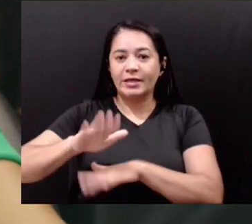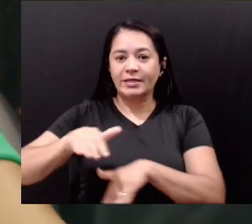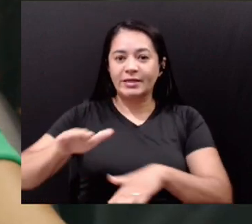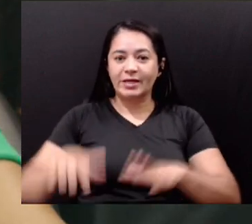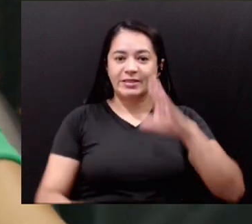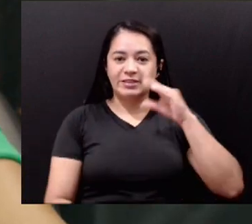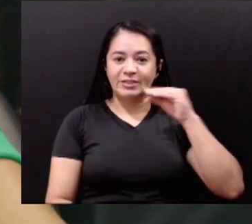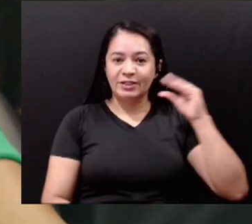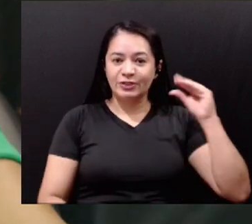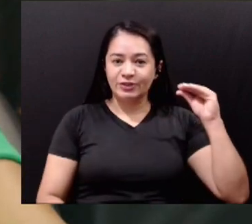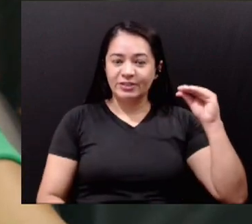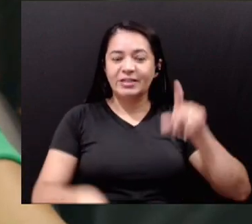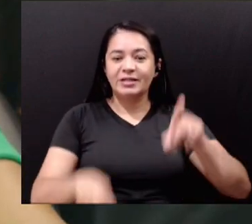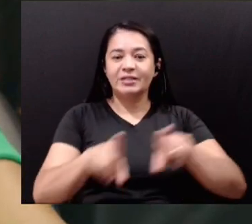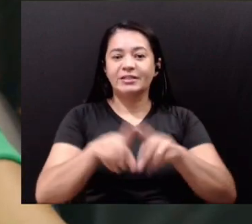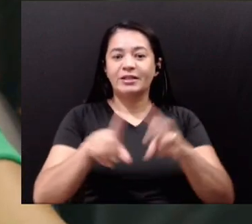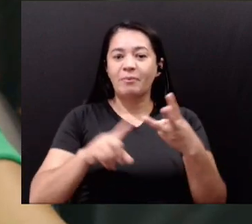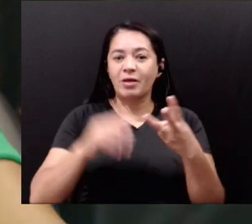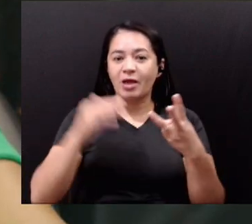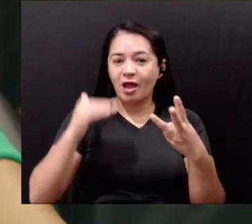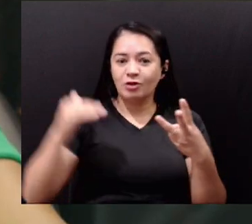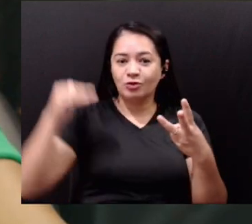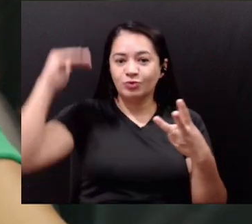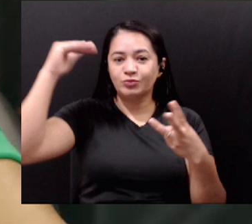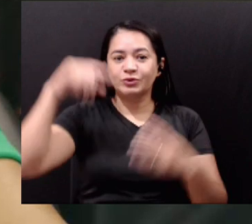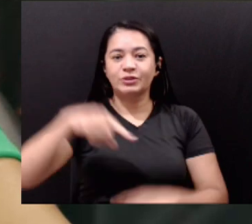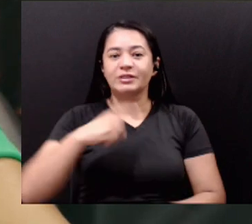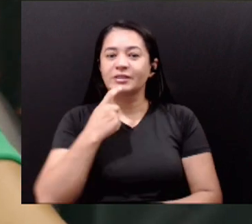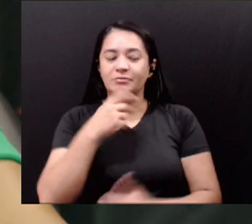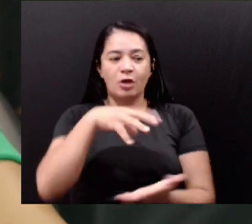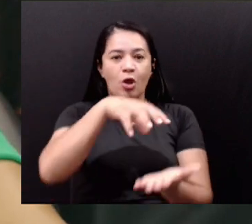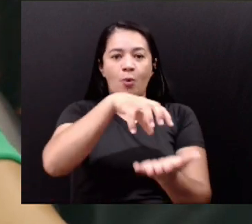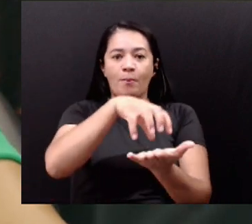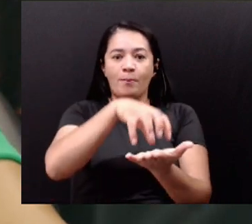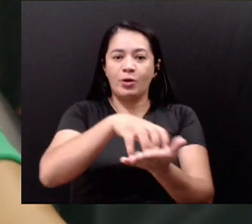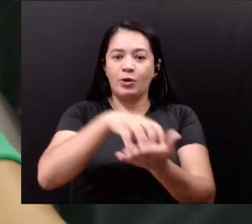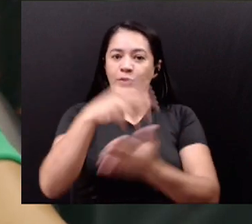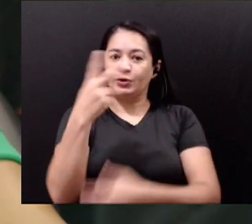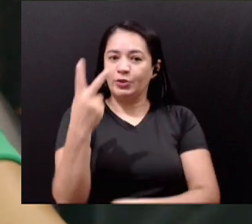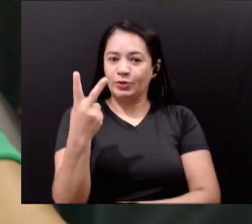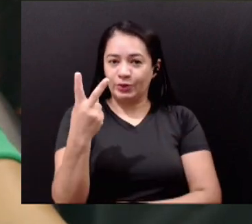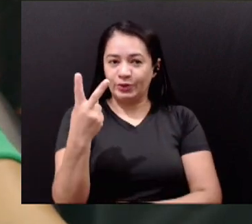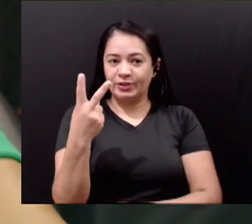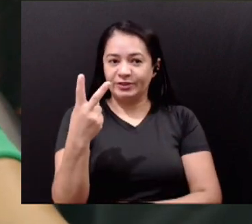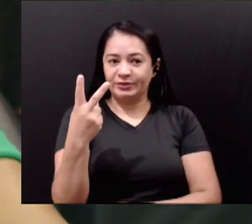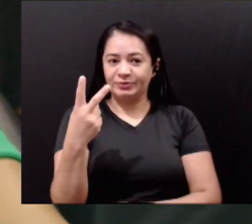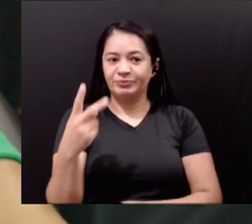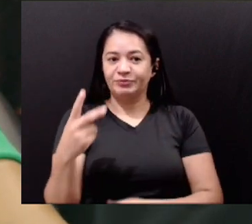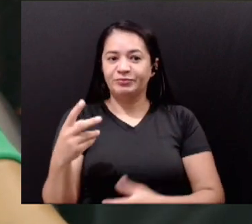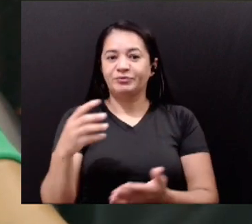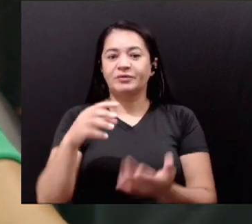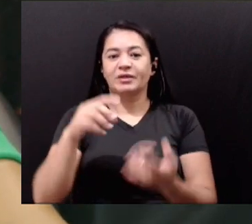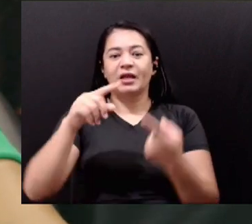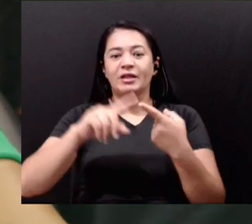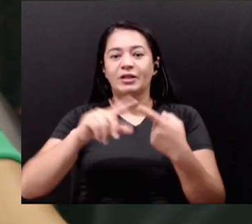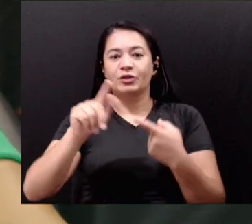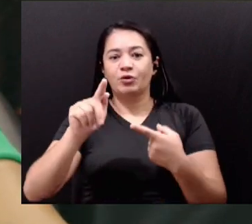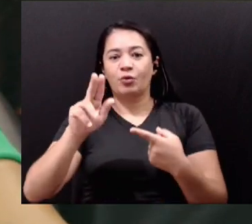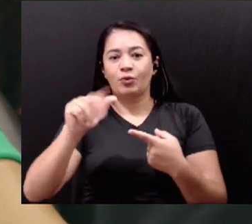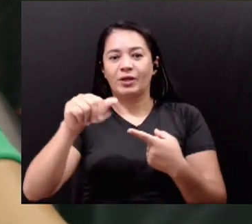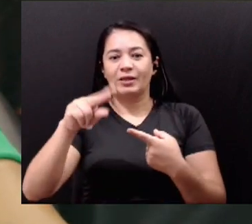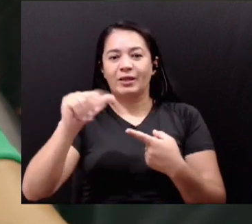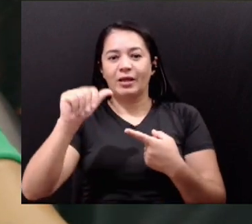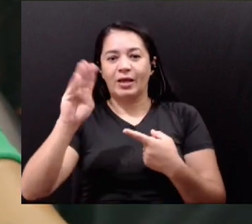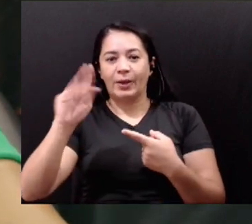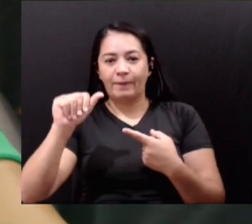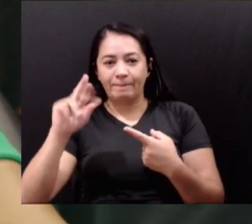em Campinas, hein? São 2 polos na cidade. Tem um localizado no CIS Guanabara e também tem outro no Nelson